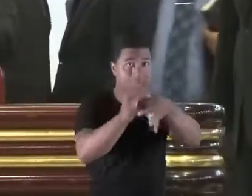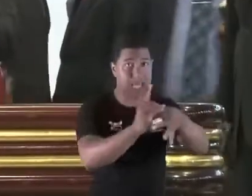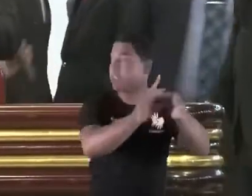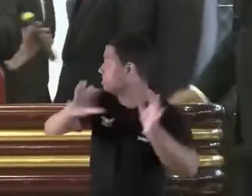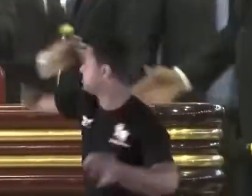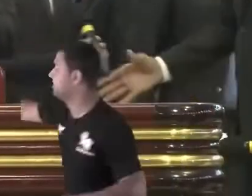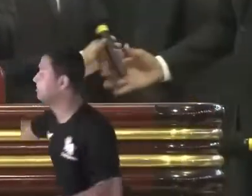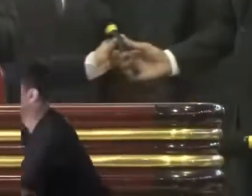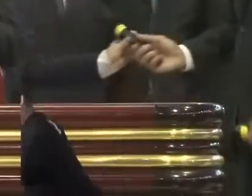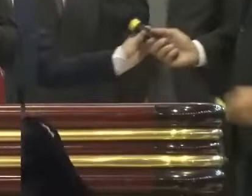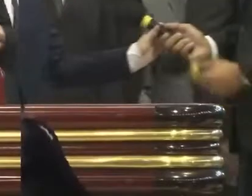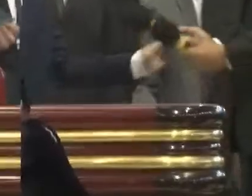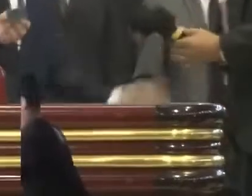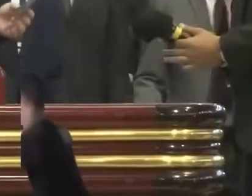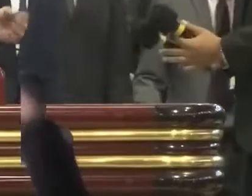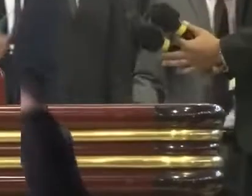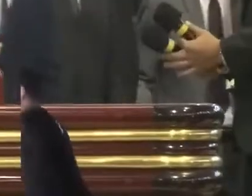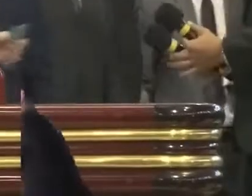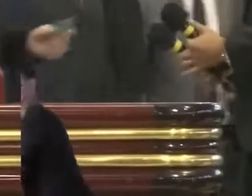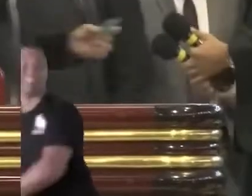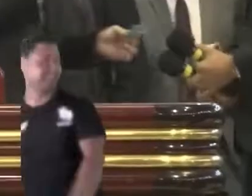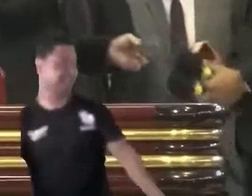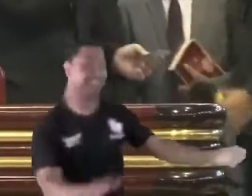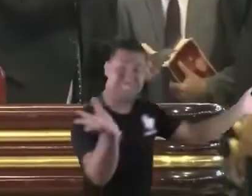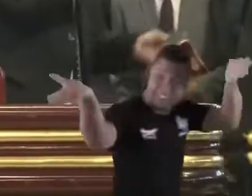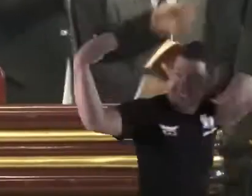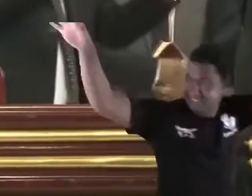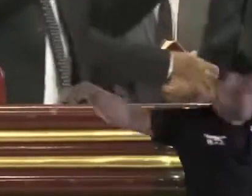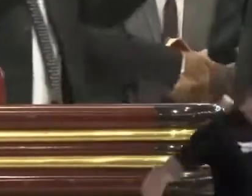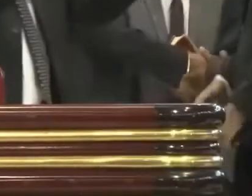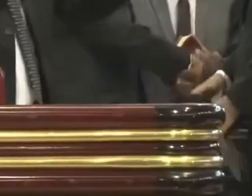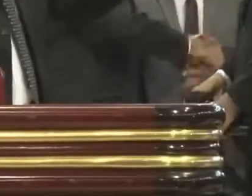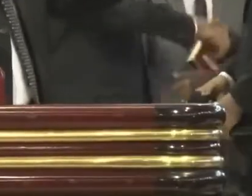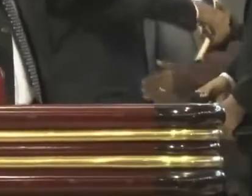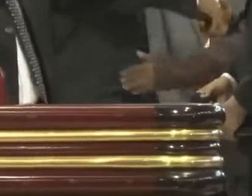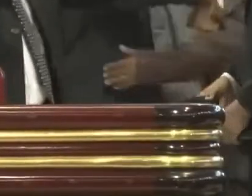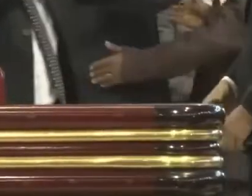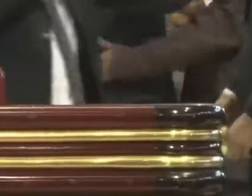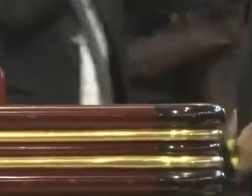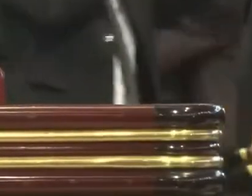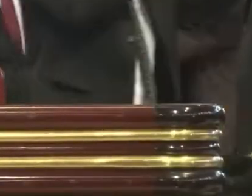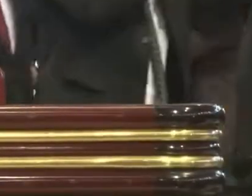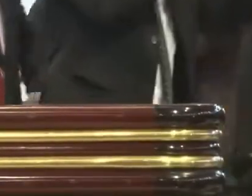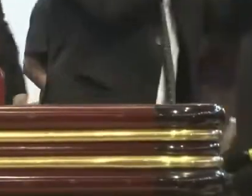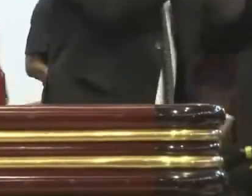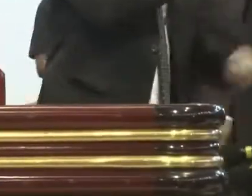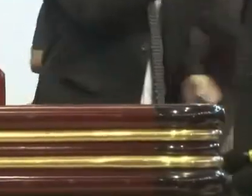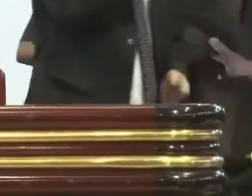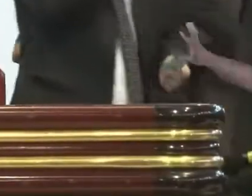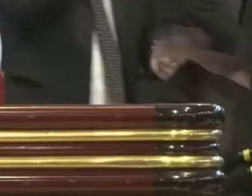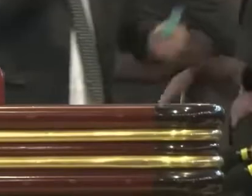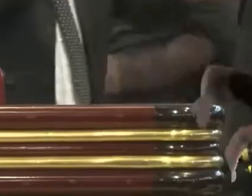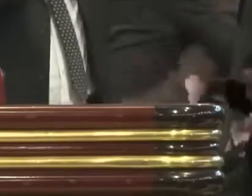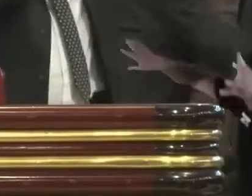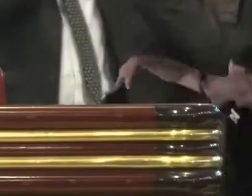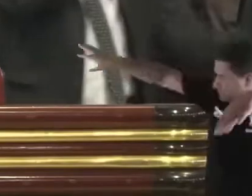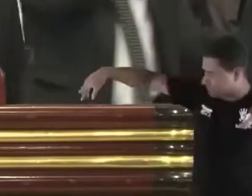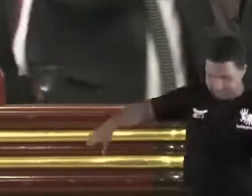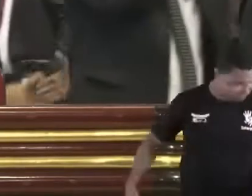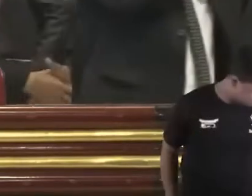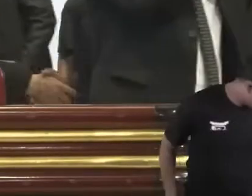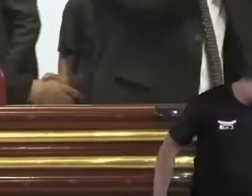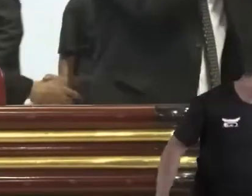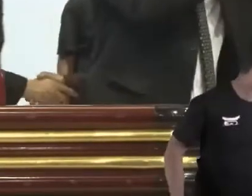irmão Newton Lopes da Silva. Irmão Newton Lopes da Silva, o seu cartão está aqui, meu companheiro. Venha